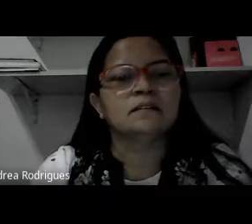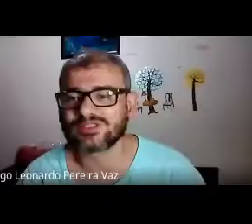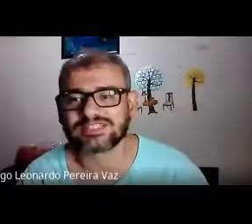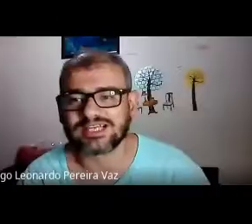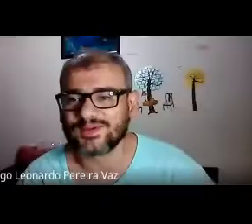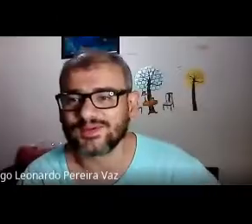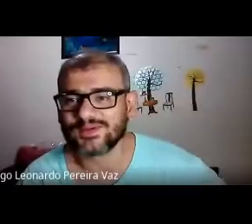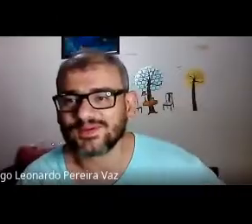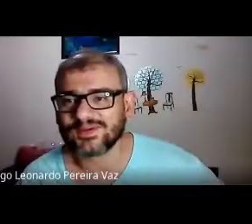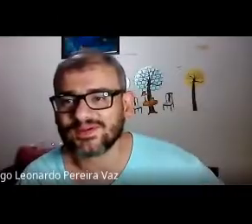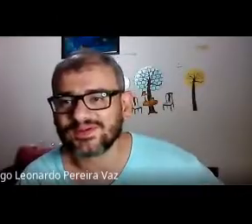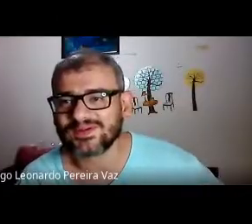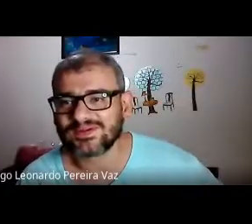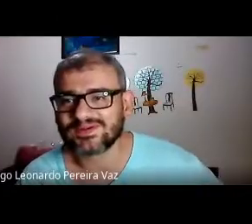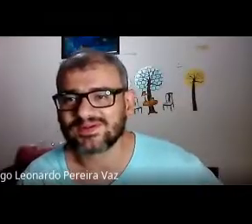Não conseguiu.